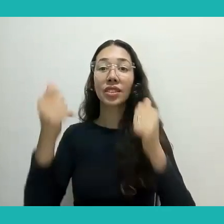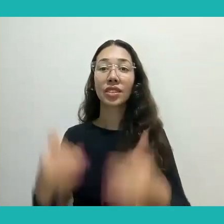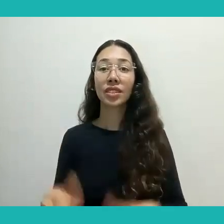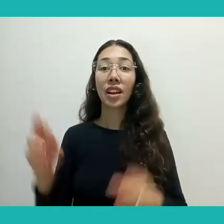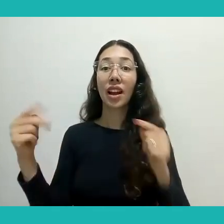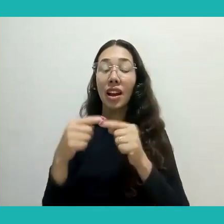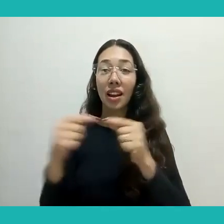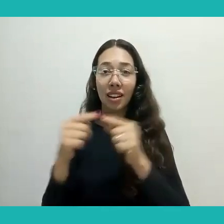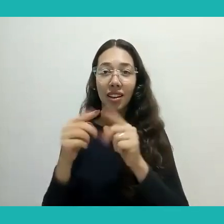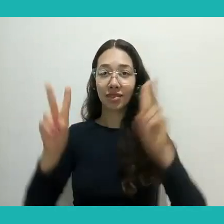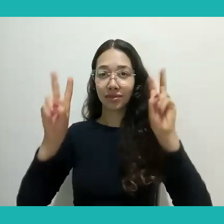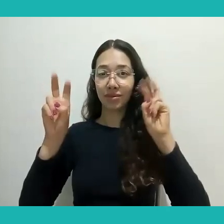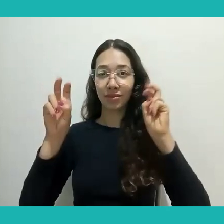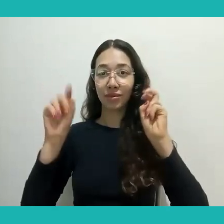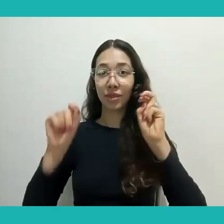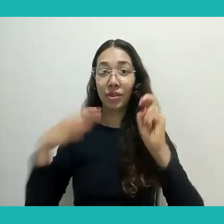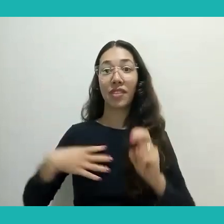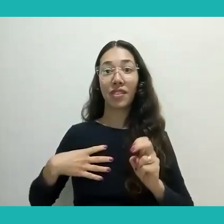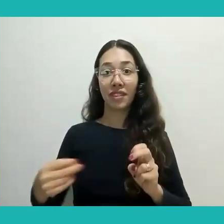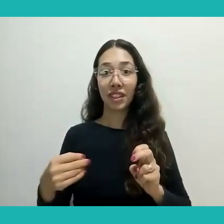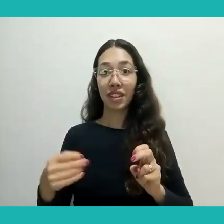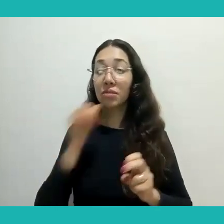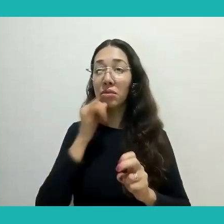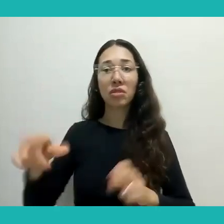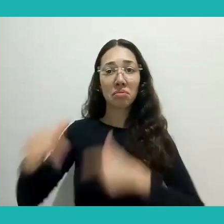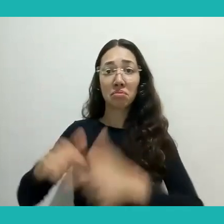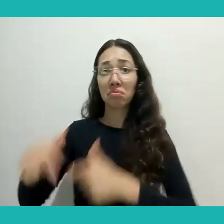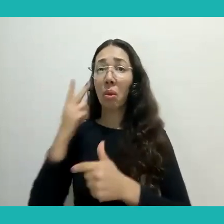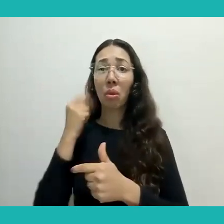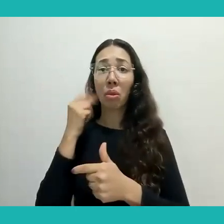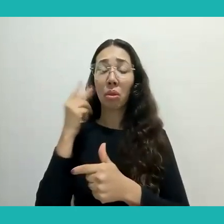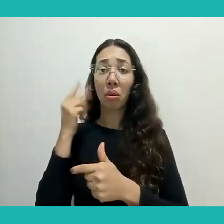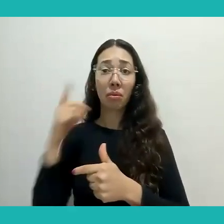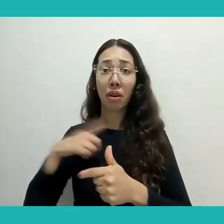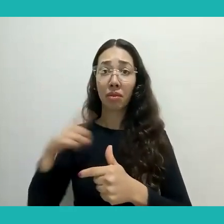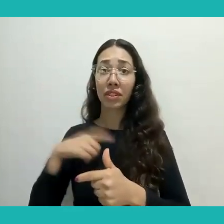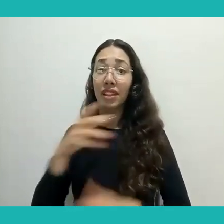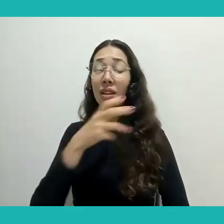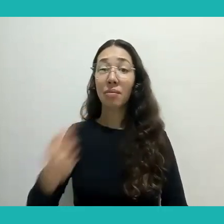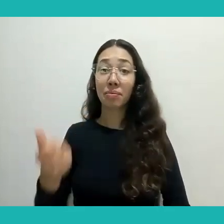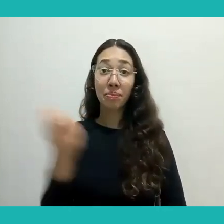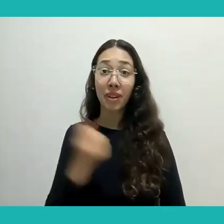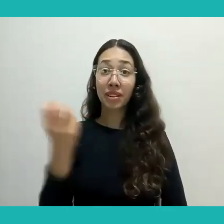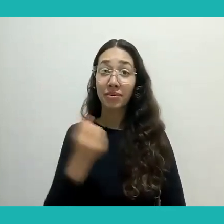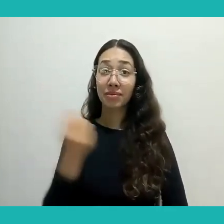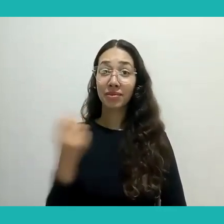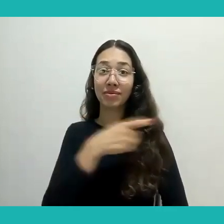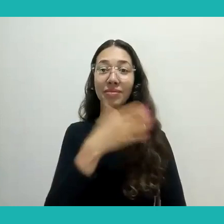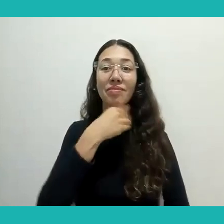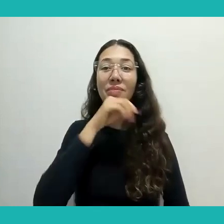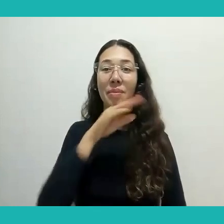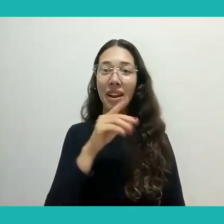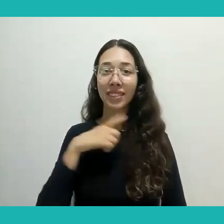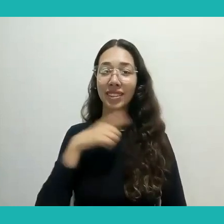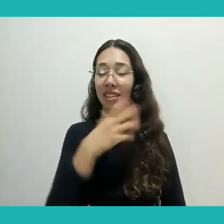destinada exclusivamente às filhas não inválidas pensionistas vitalícias. E essas filhas não inválidas